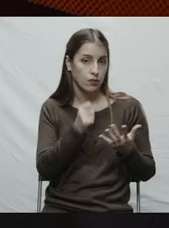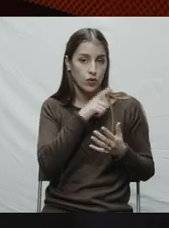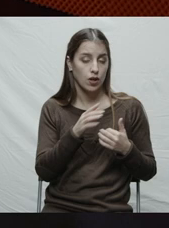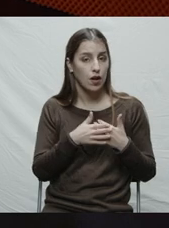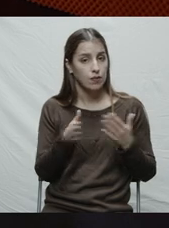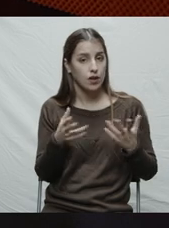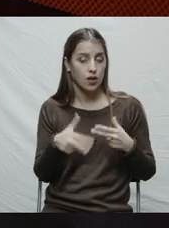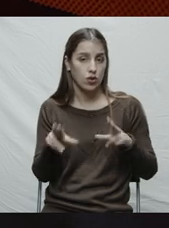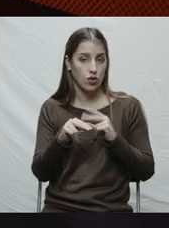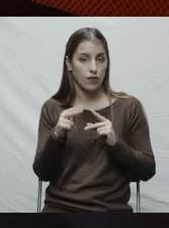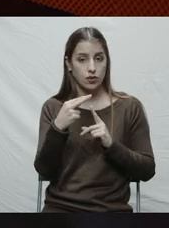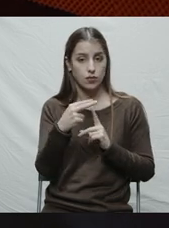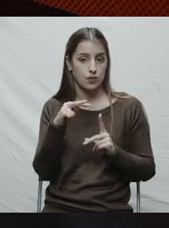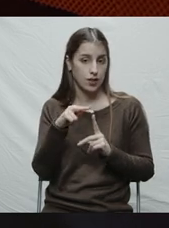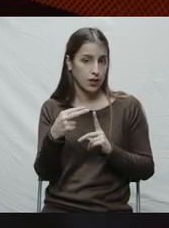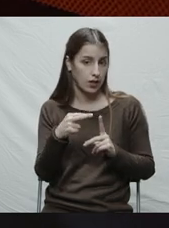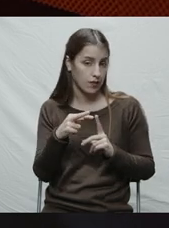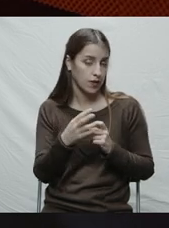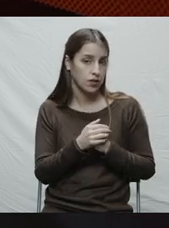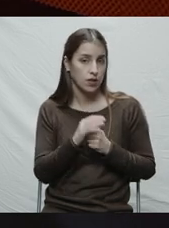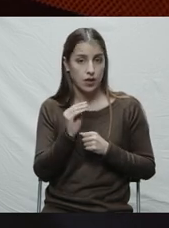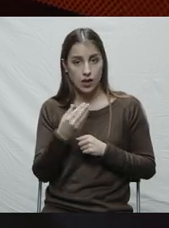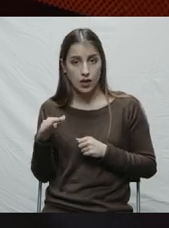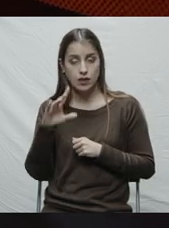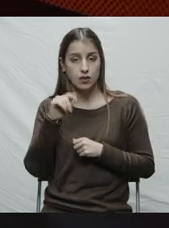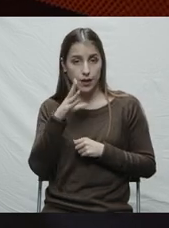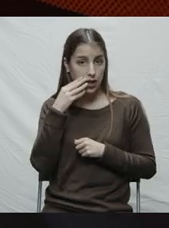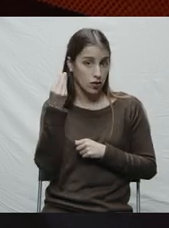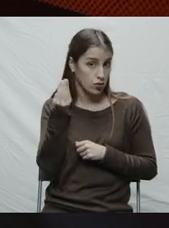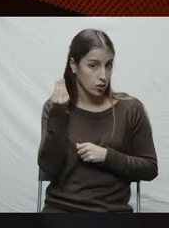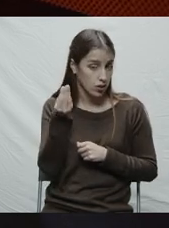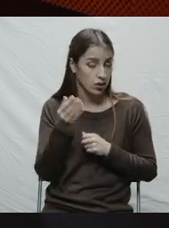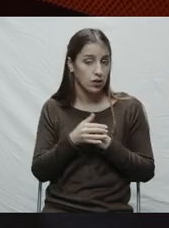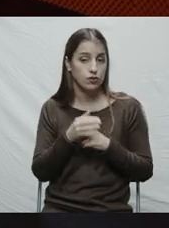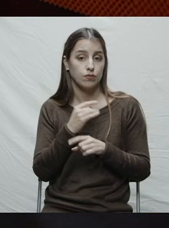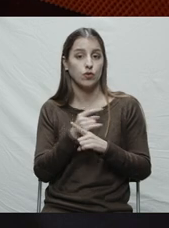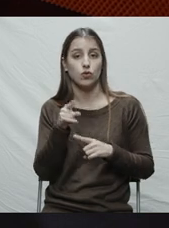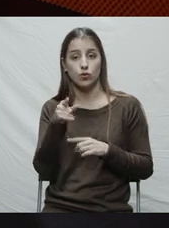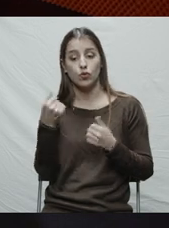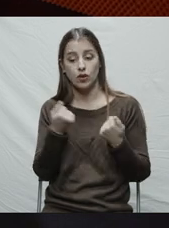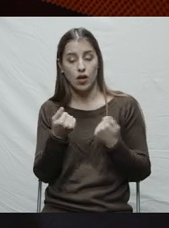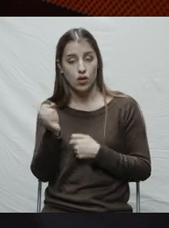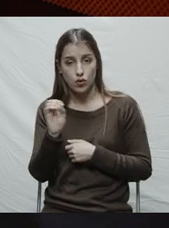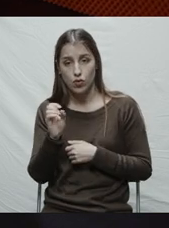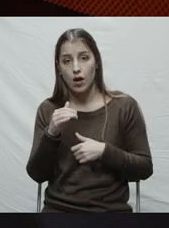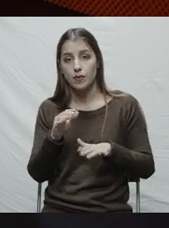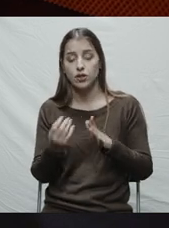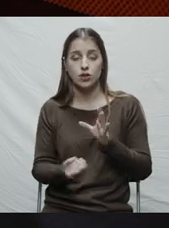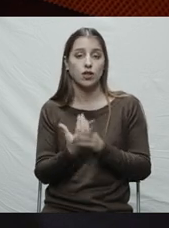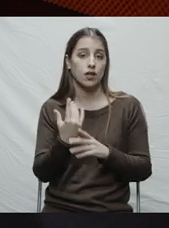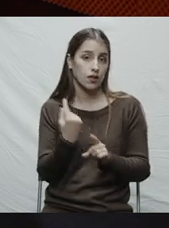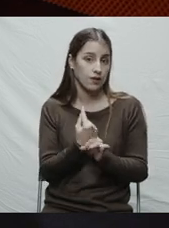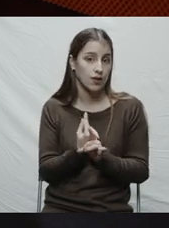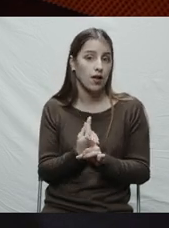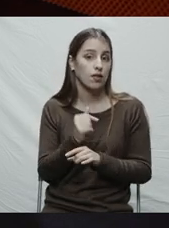para miúdos e crianças que estão, não é? Ok, se calhar tu não tens possibilidade de ter um carro, mas podes, através da tua